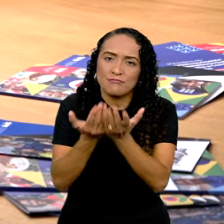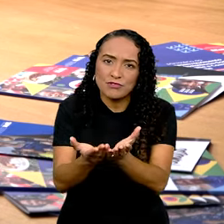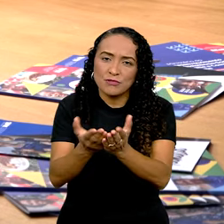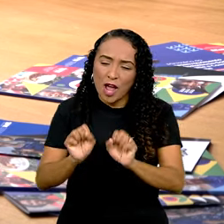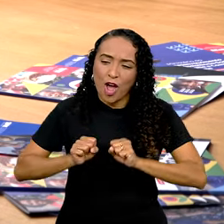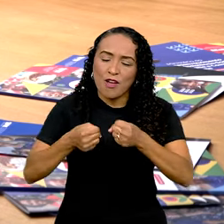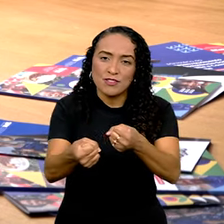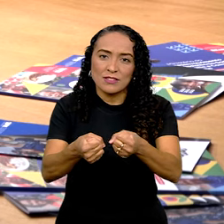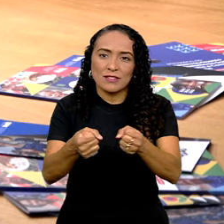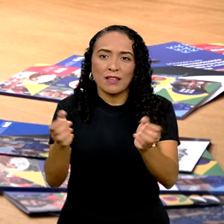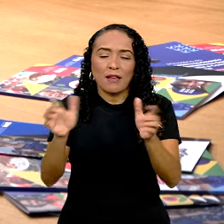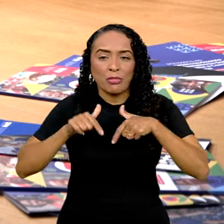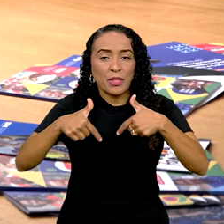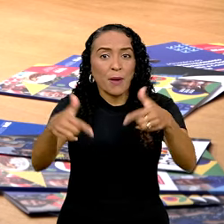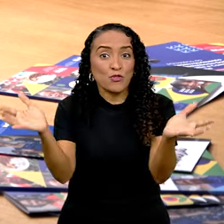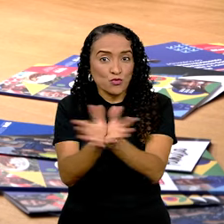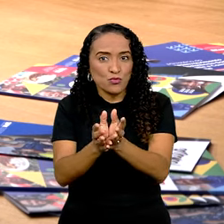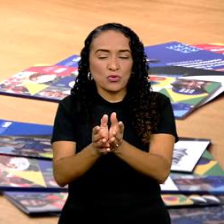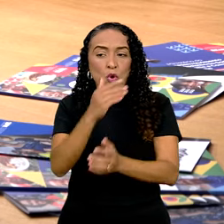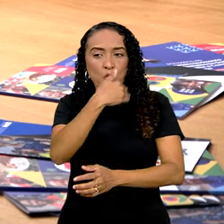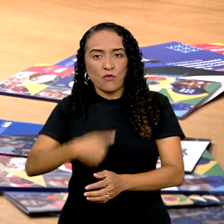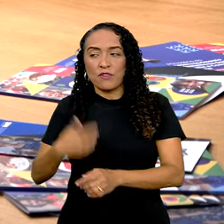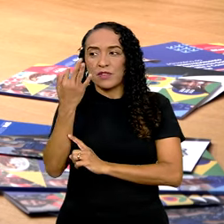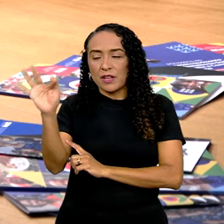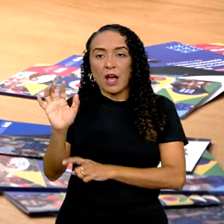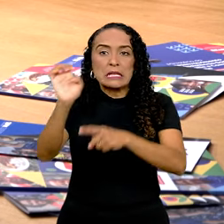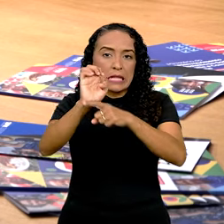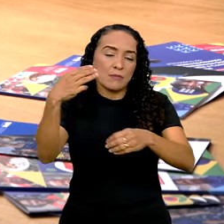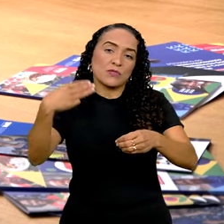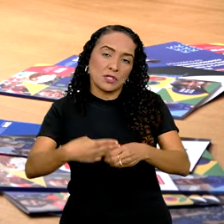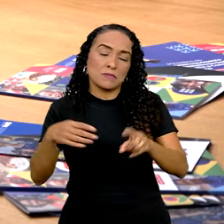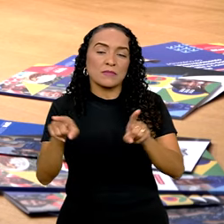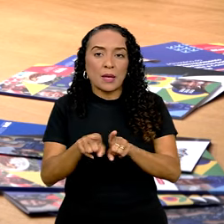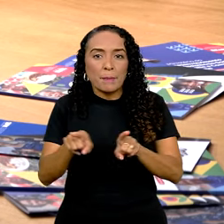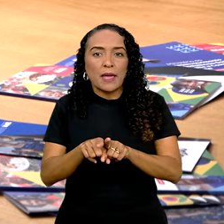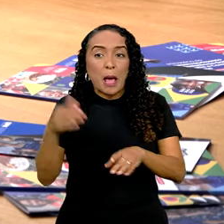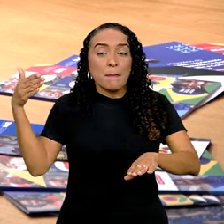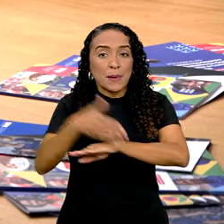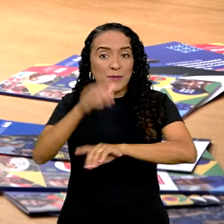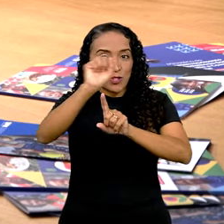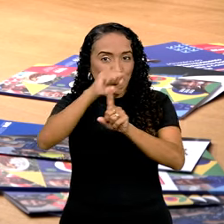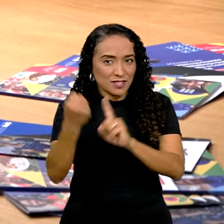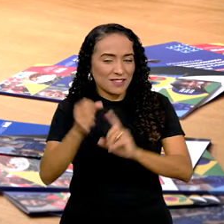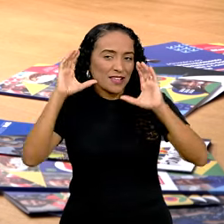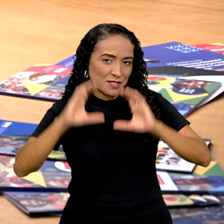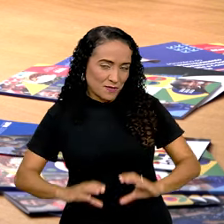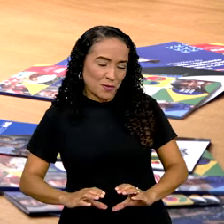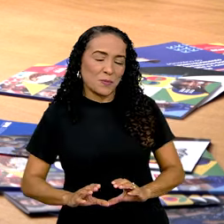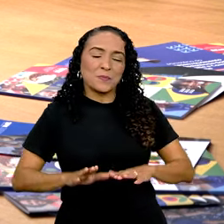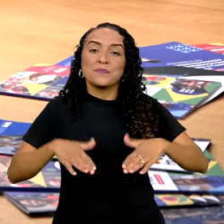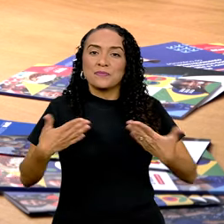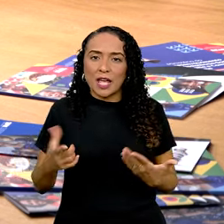para fortalecer esse trabalho conjunto né entre governo federal estados e municípios e com a participação da